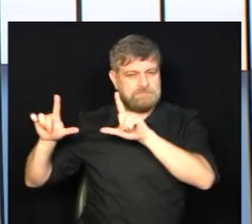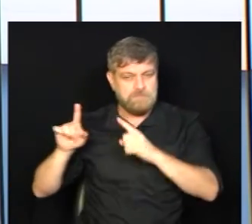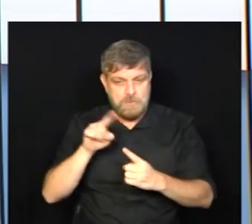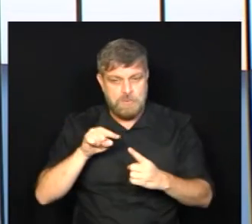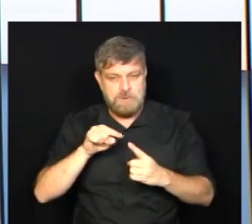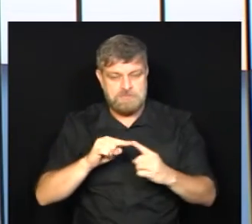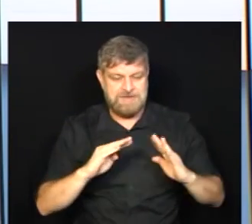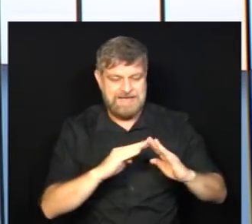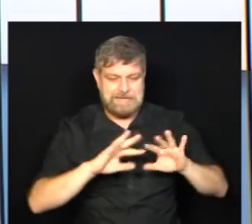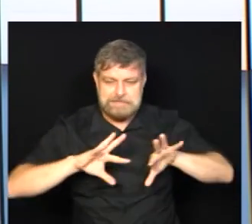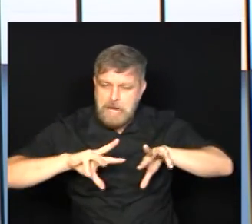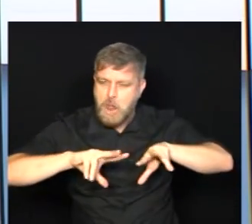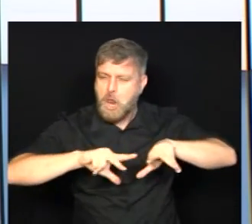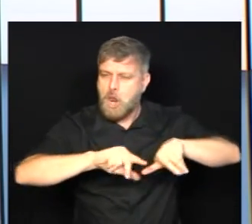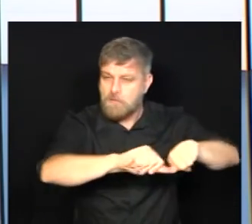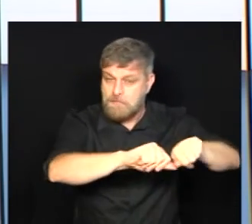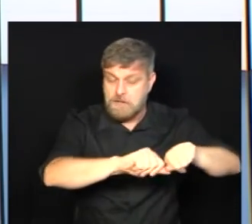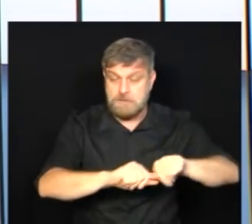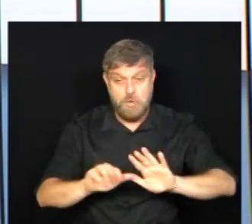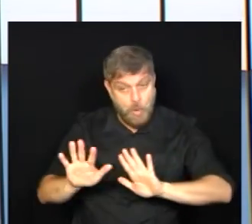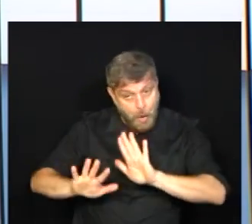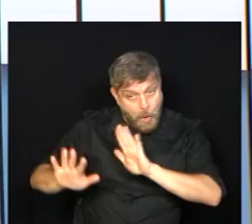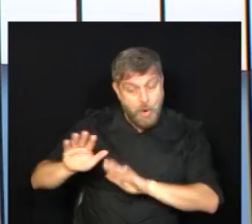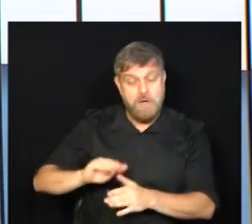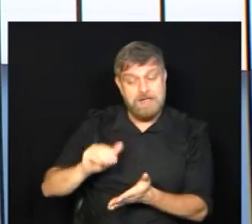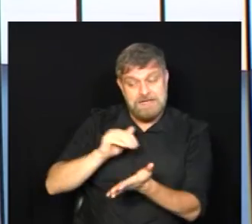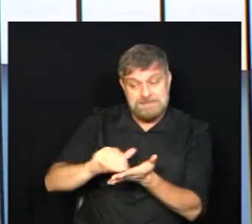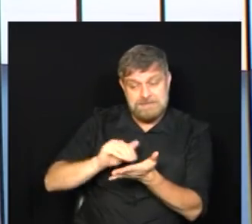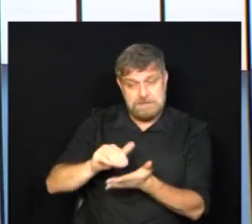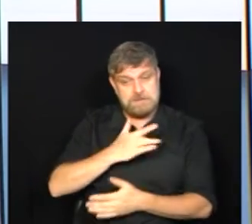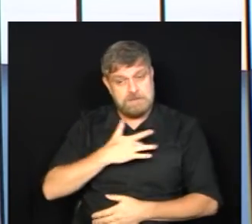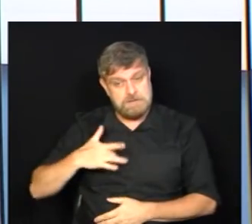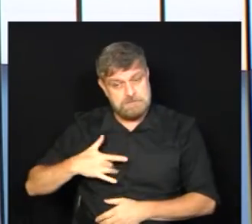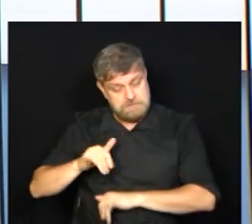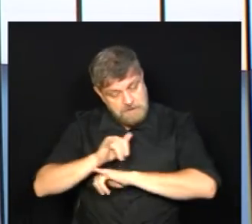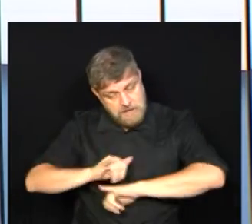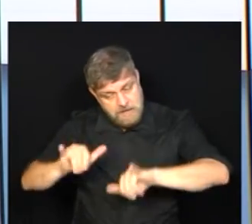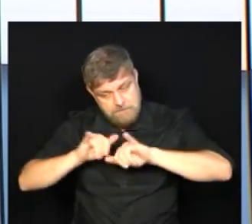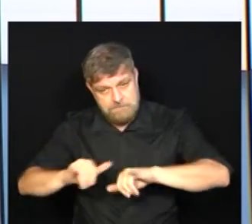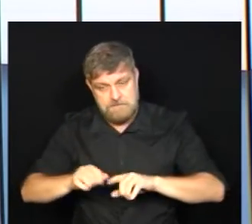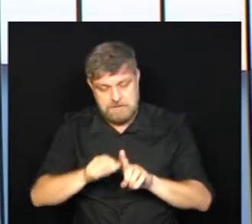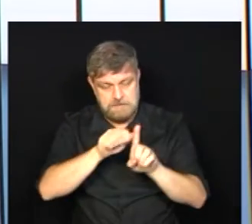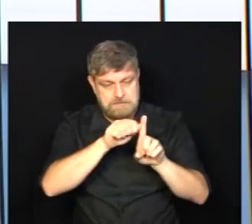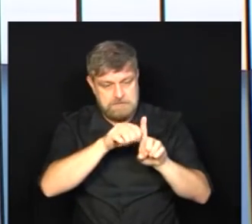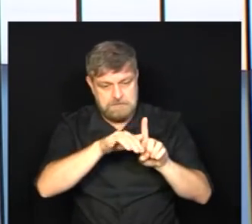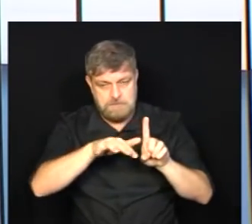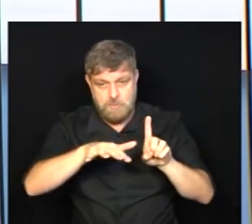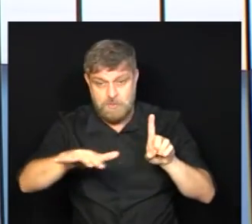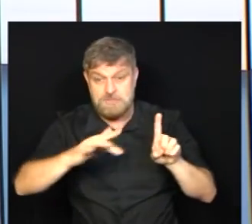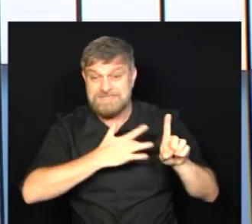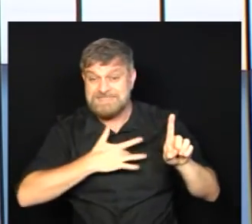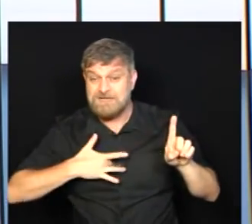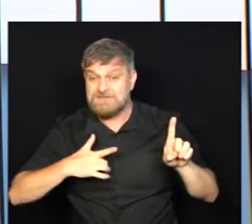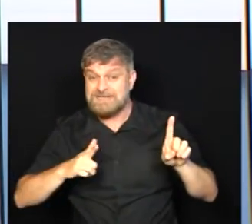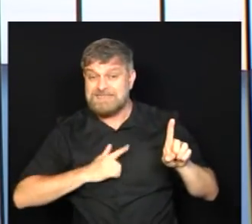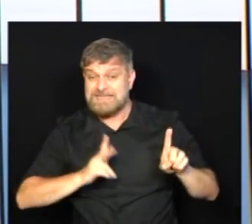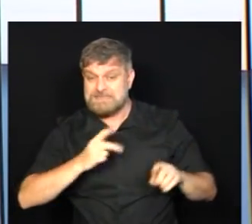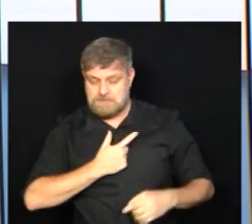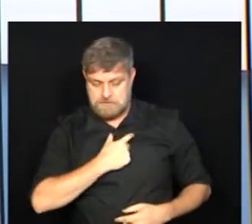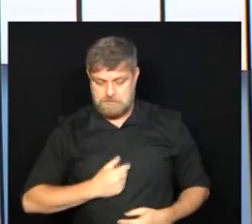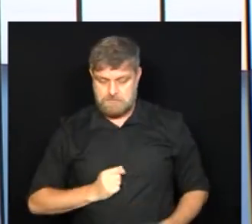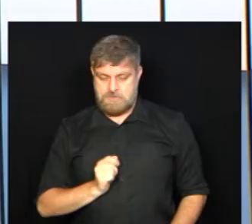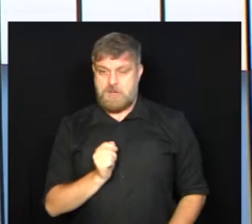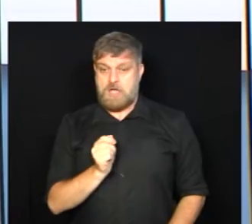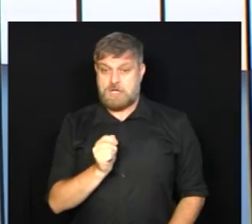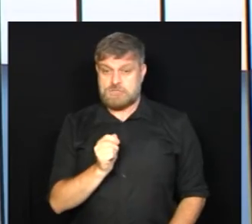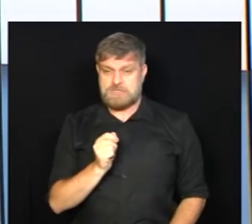as residências. A Secretaria de Saúde informa que os agentes de saúde estão sempre identificados com o crachá